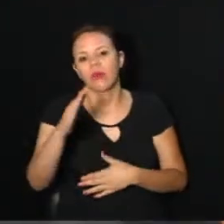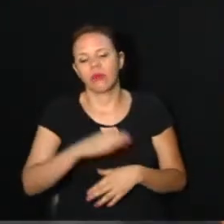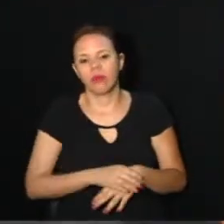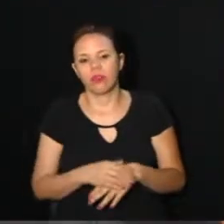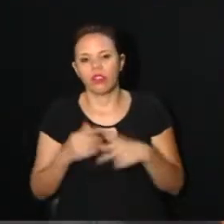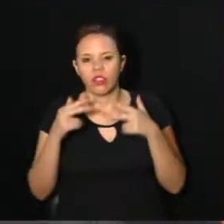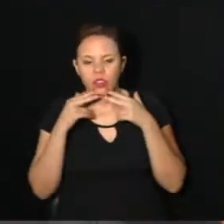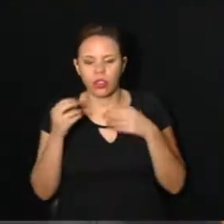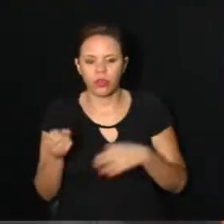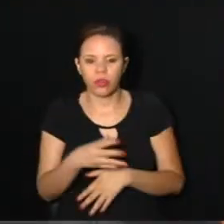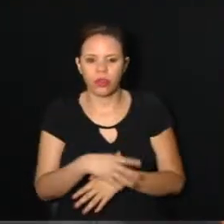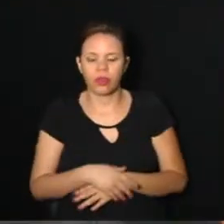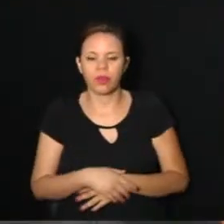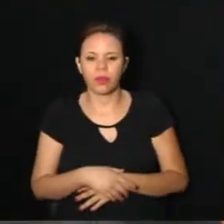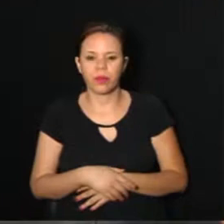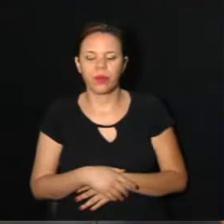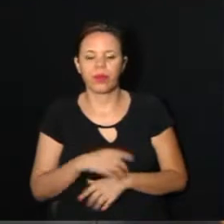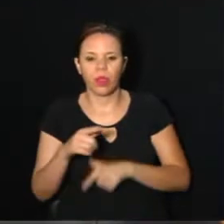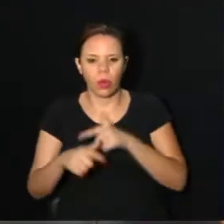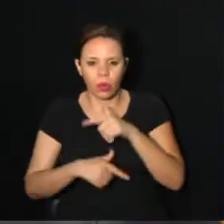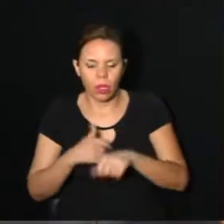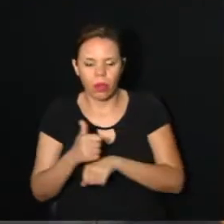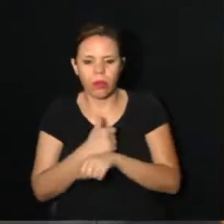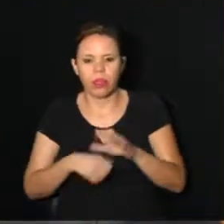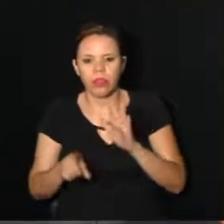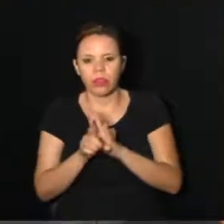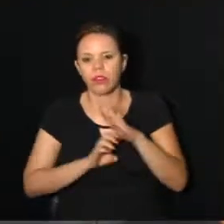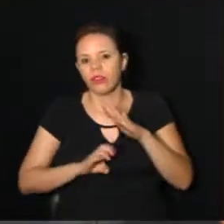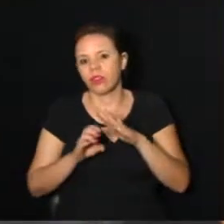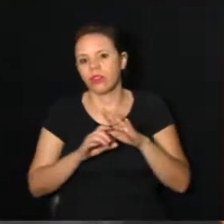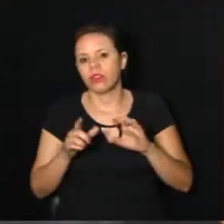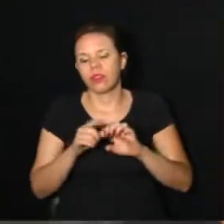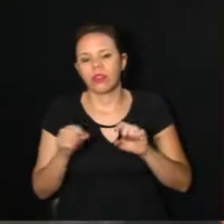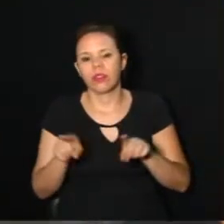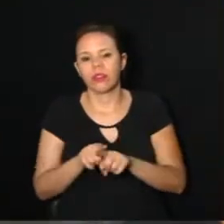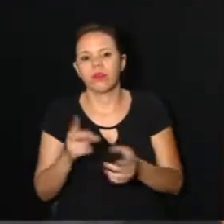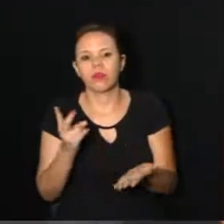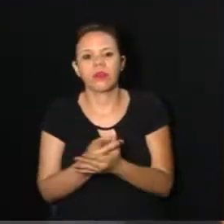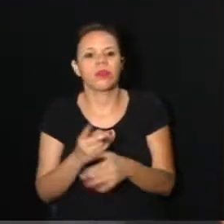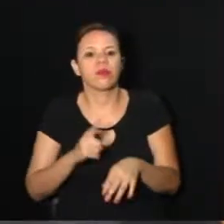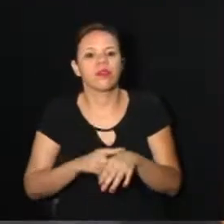atividade empresarial, né, e que, ao mesmo tempo,